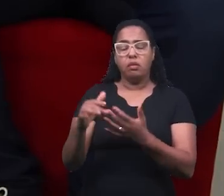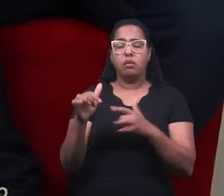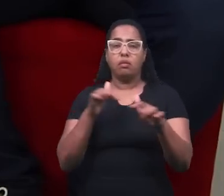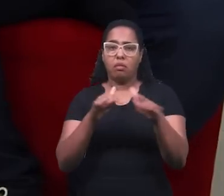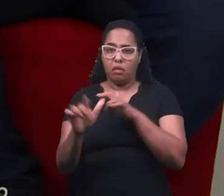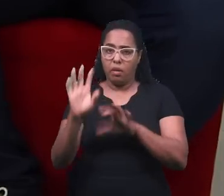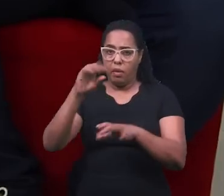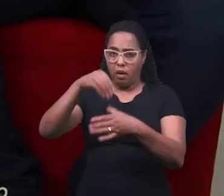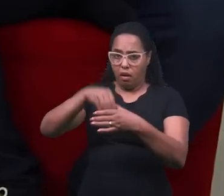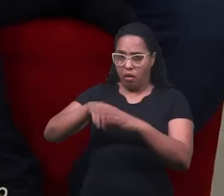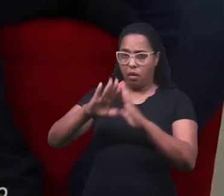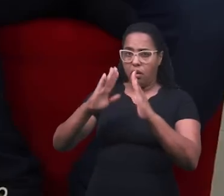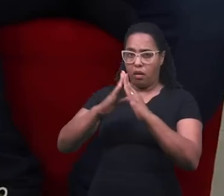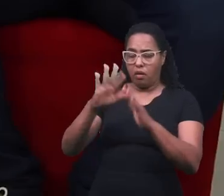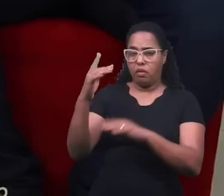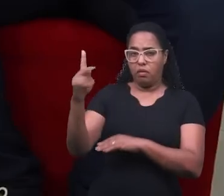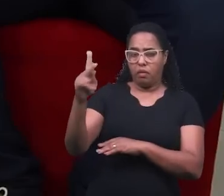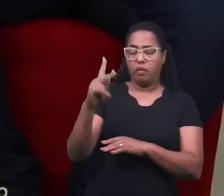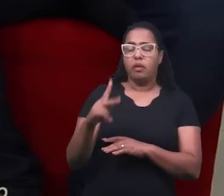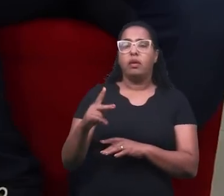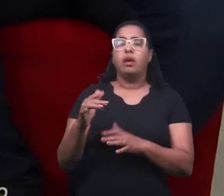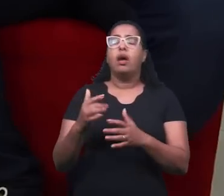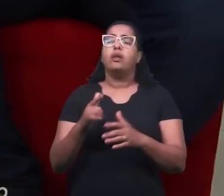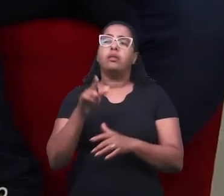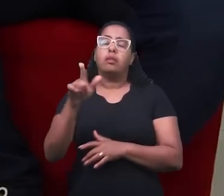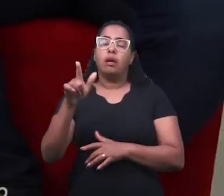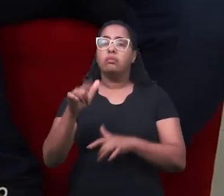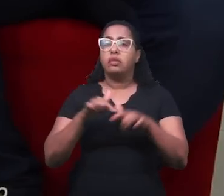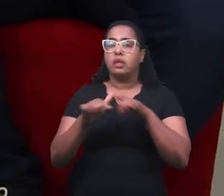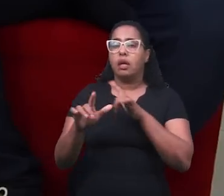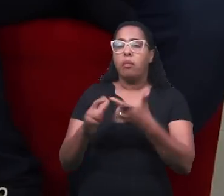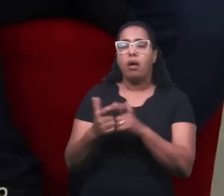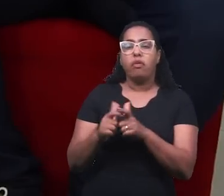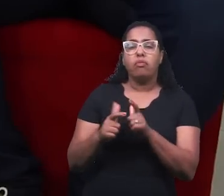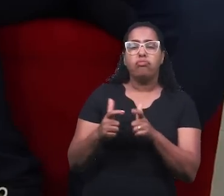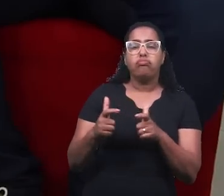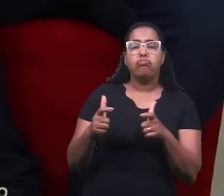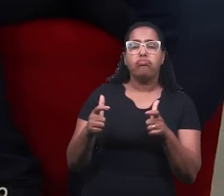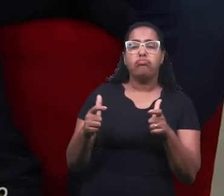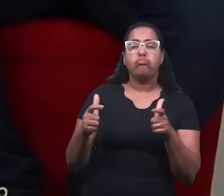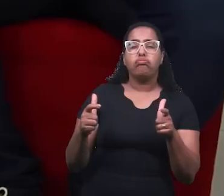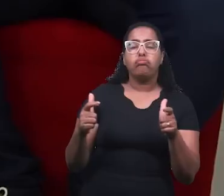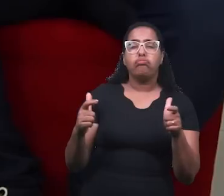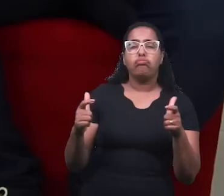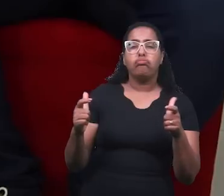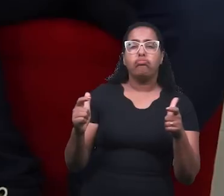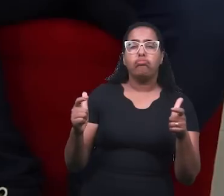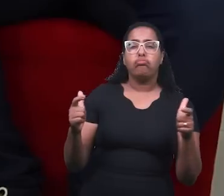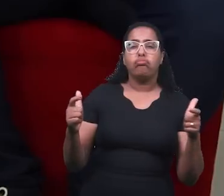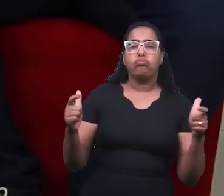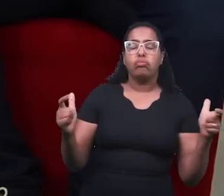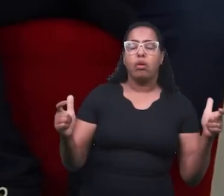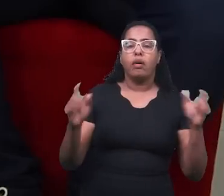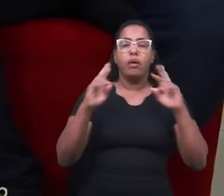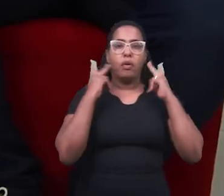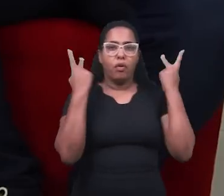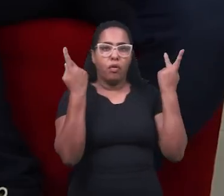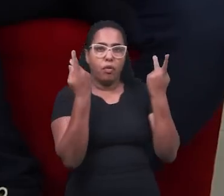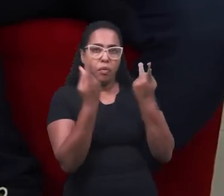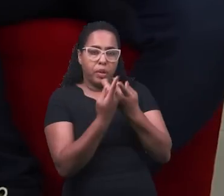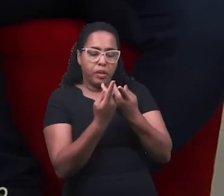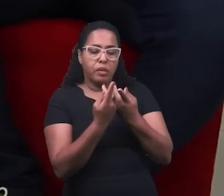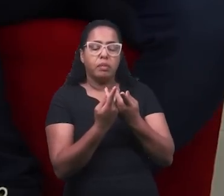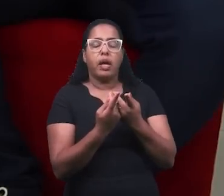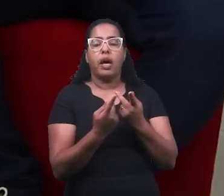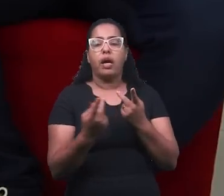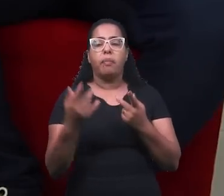Josimar. E esse trabalho ele foi criando forma, o Senhor foi honrando ali a família dos irmãos. O presbitério entrou em contato conosco, olha,